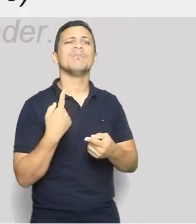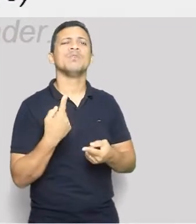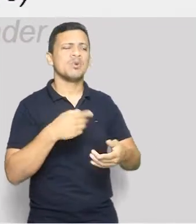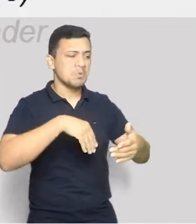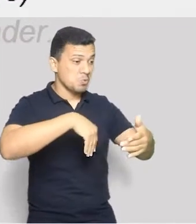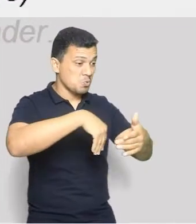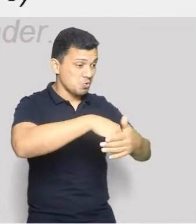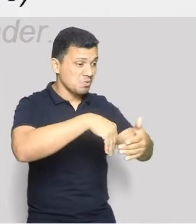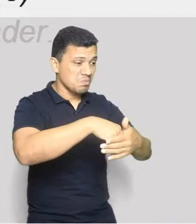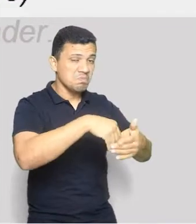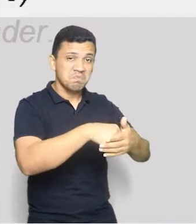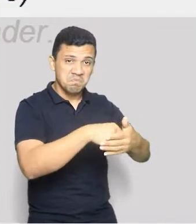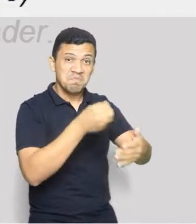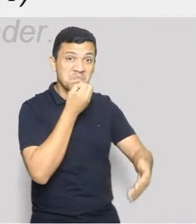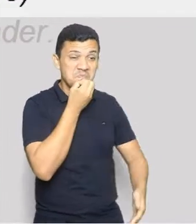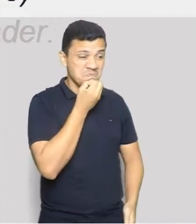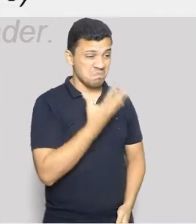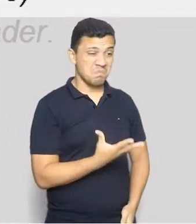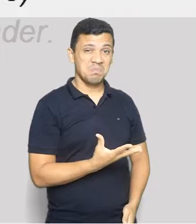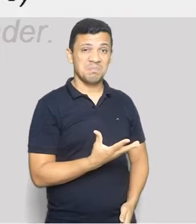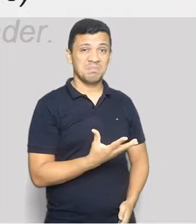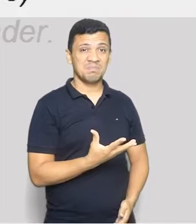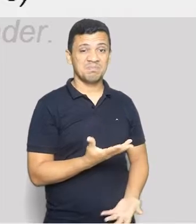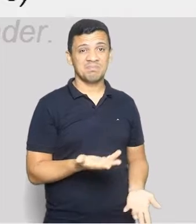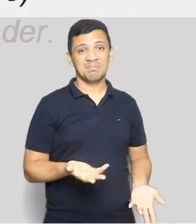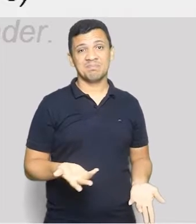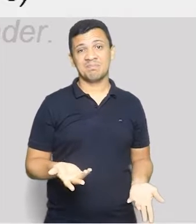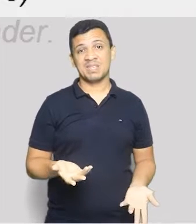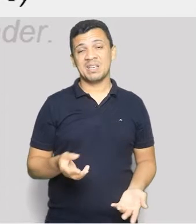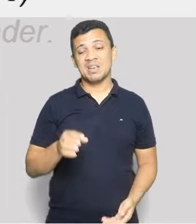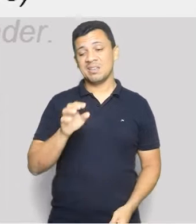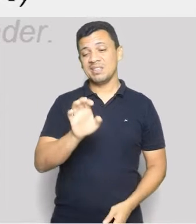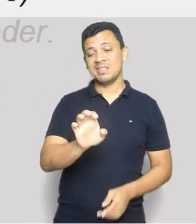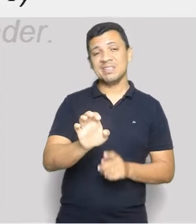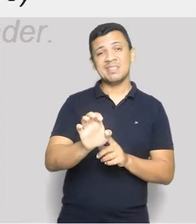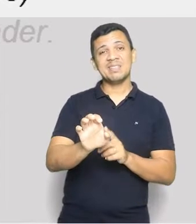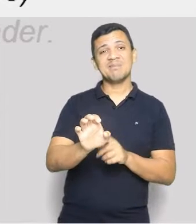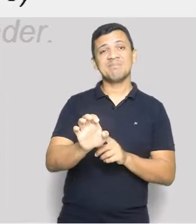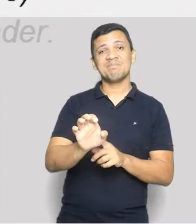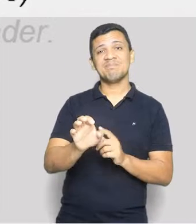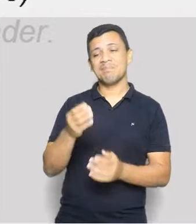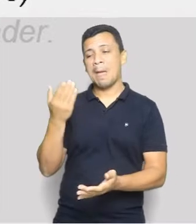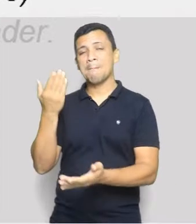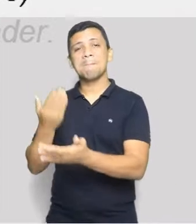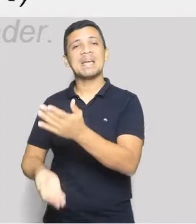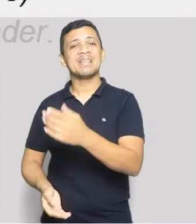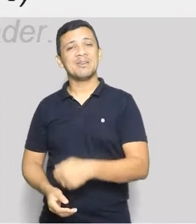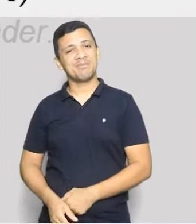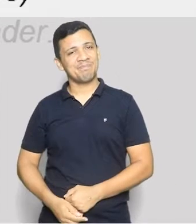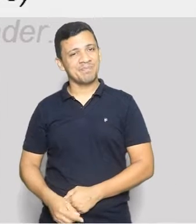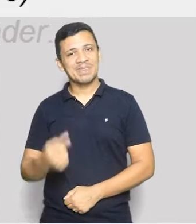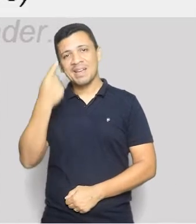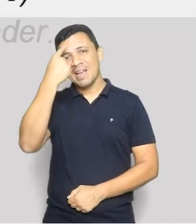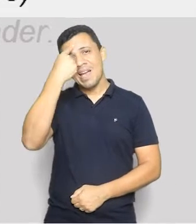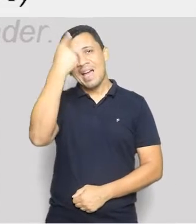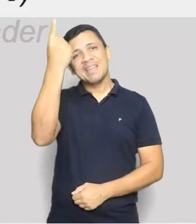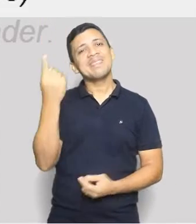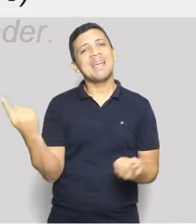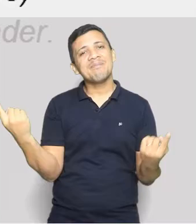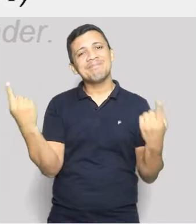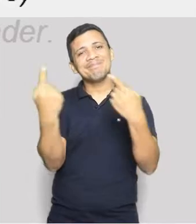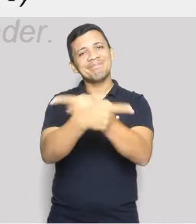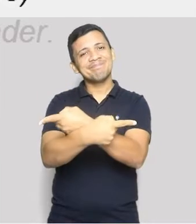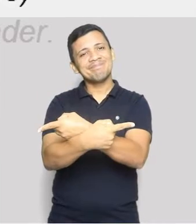bem, mas foi derrotado. Jogar bem e ser derrotado são ideias que se contrapõem, que se contradizem.